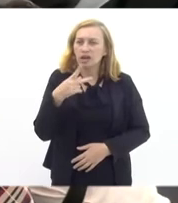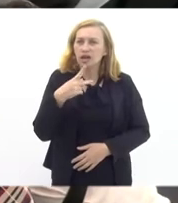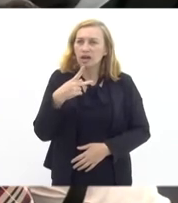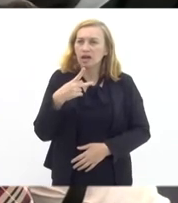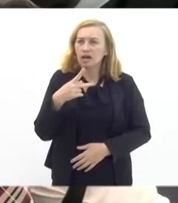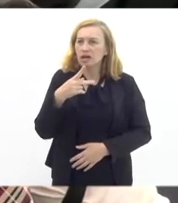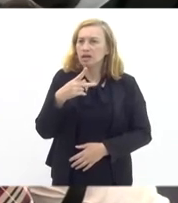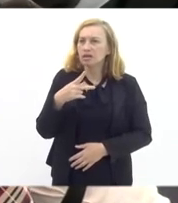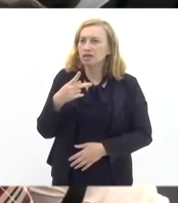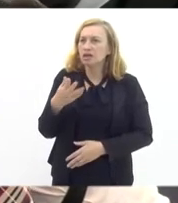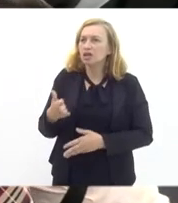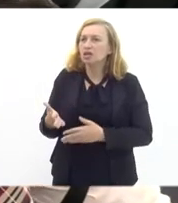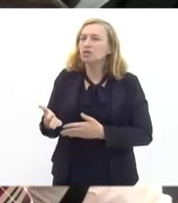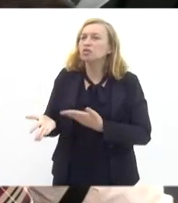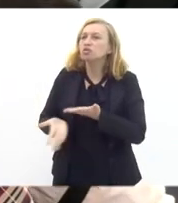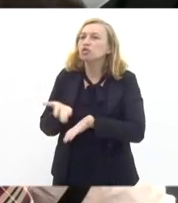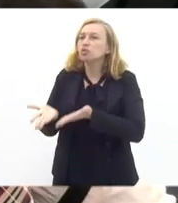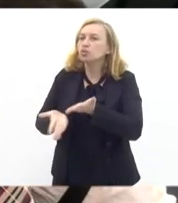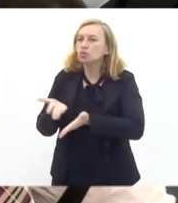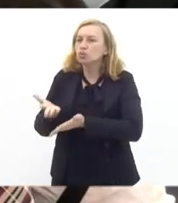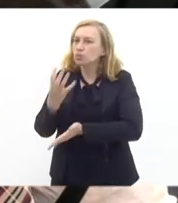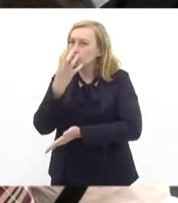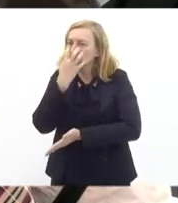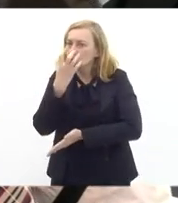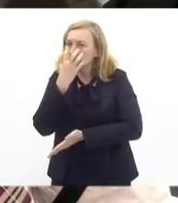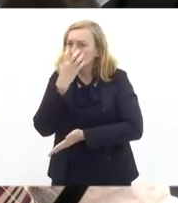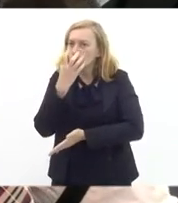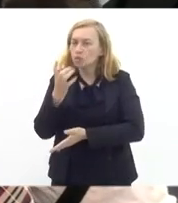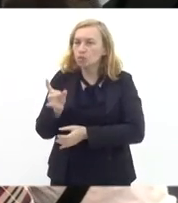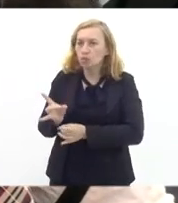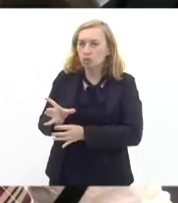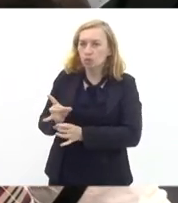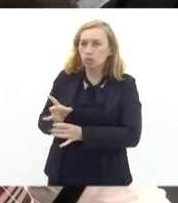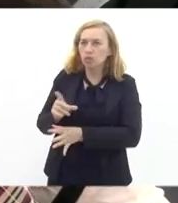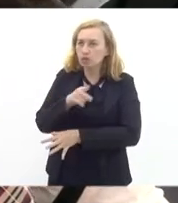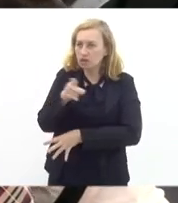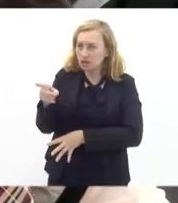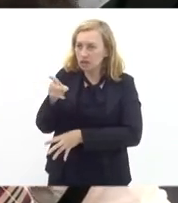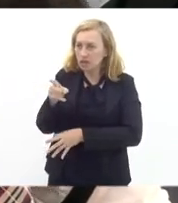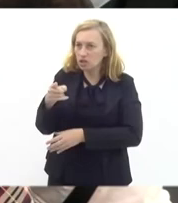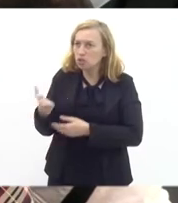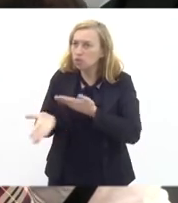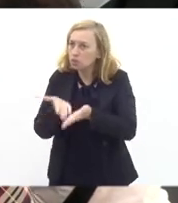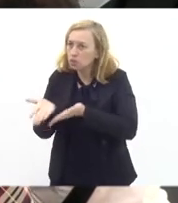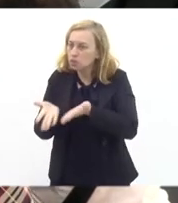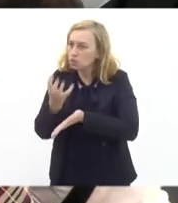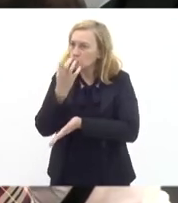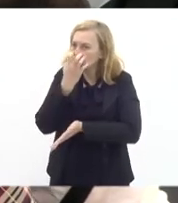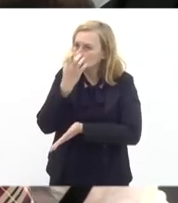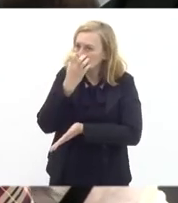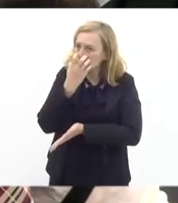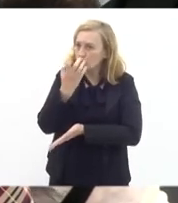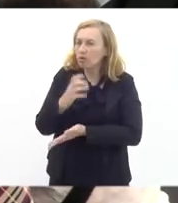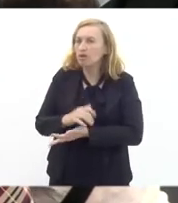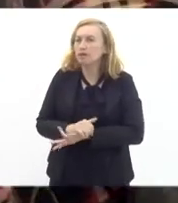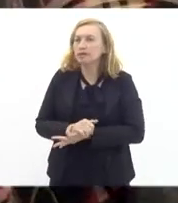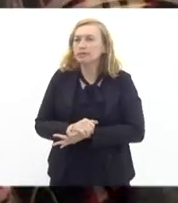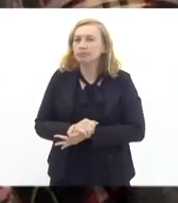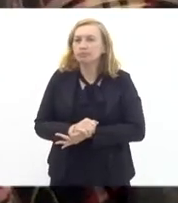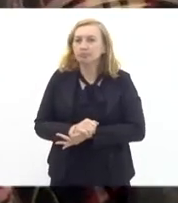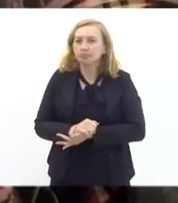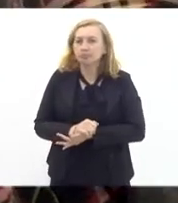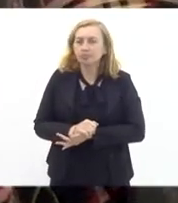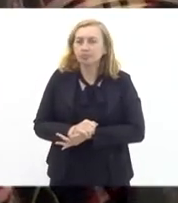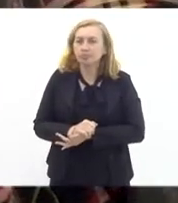criadores, os que criam, né? Que quando vocês criam um animal, vocês